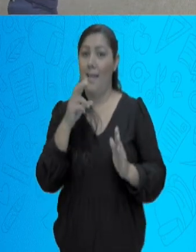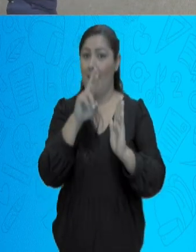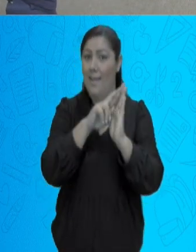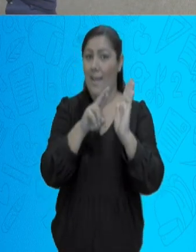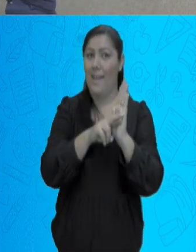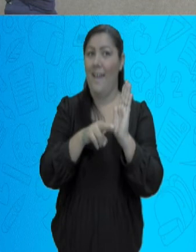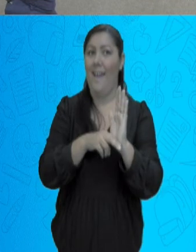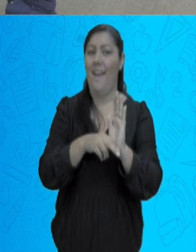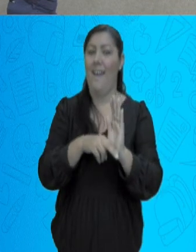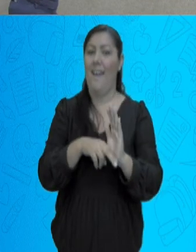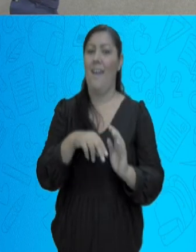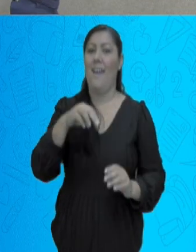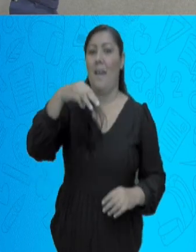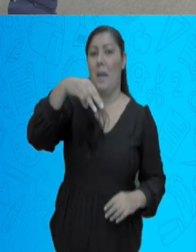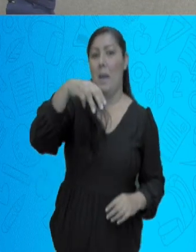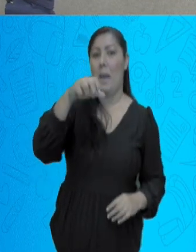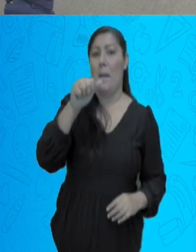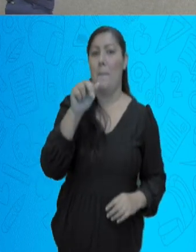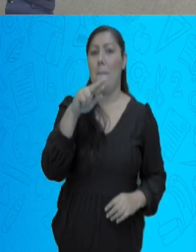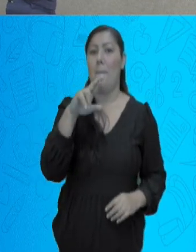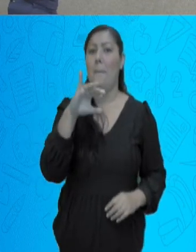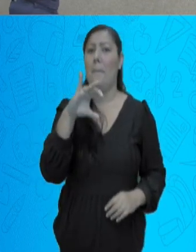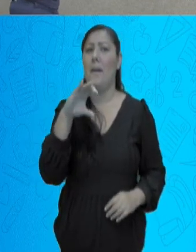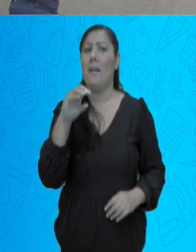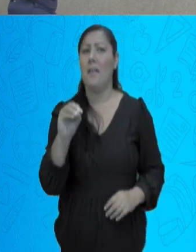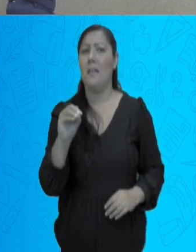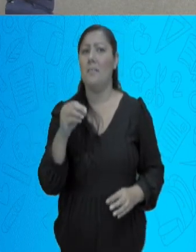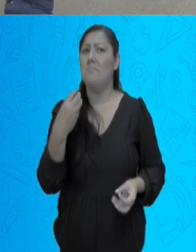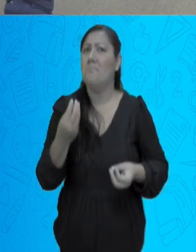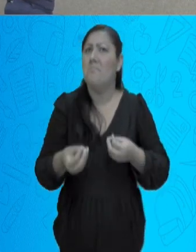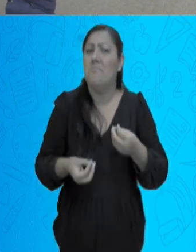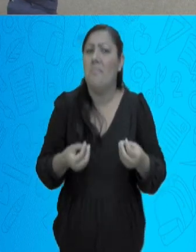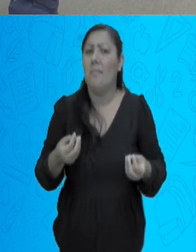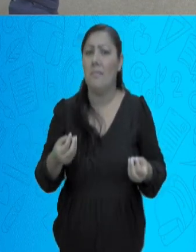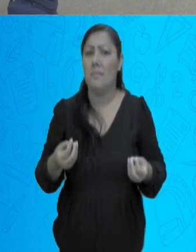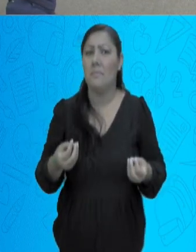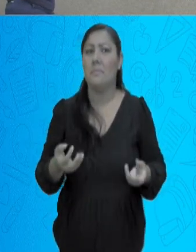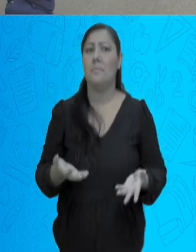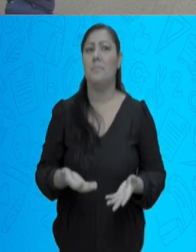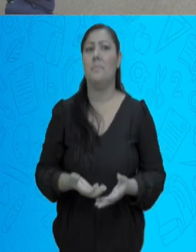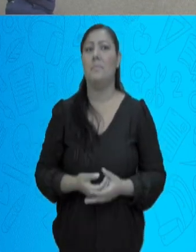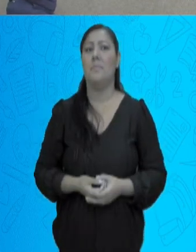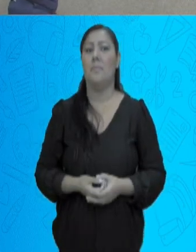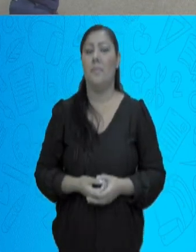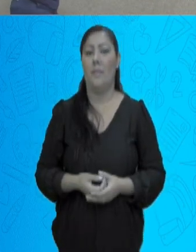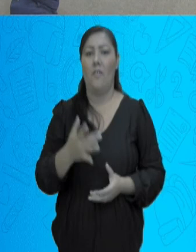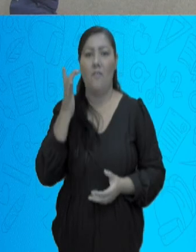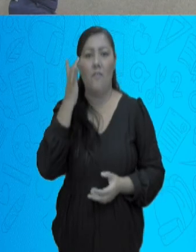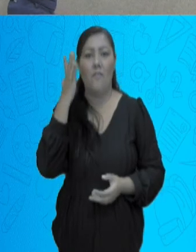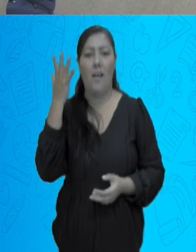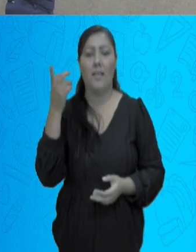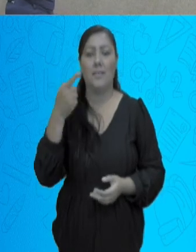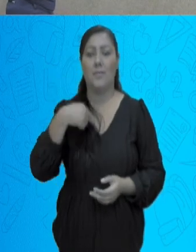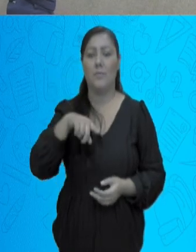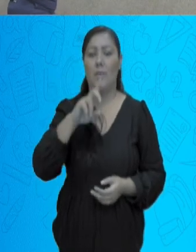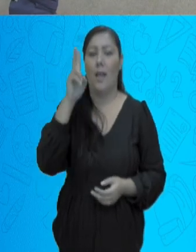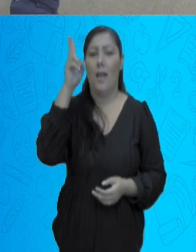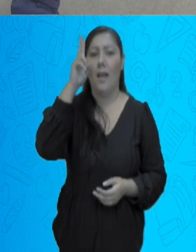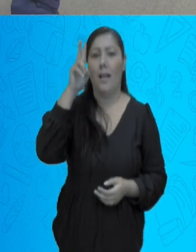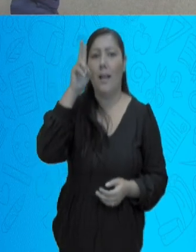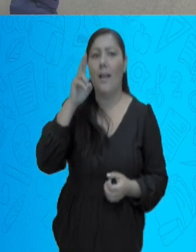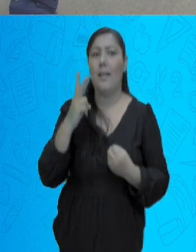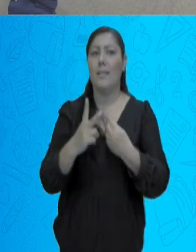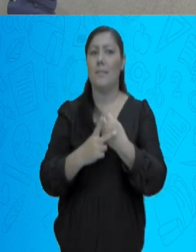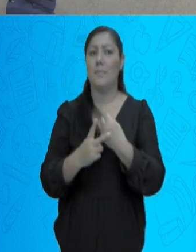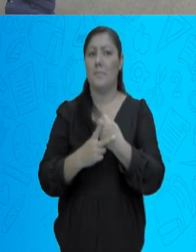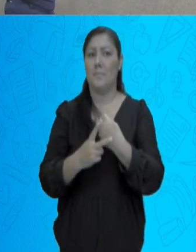né? Um nome aqui que vai facilitar o que a gente lembrem desses verbos. Então, os verbos que terminam